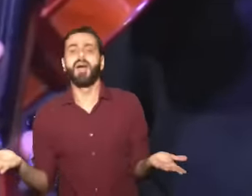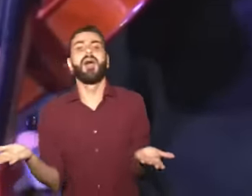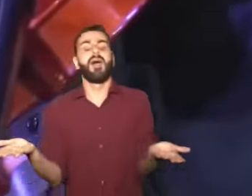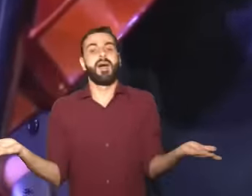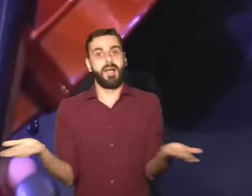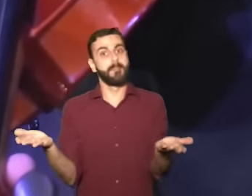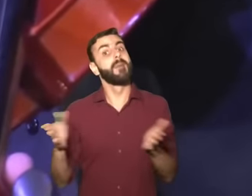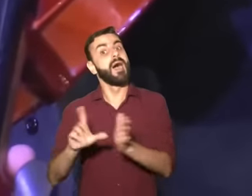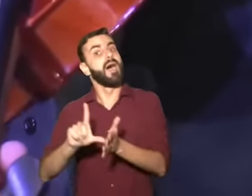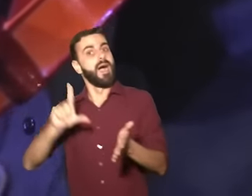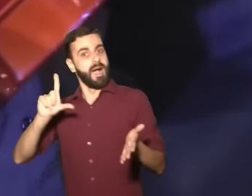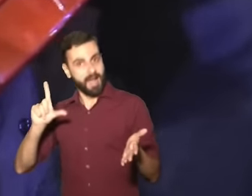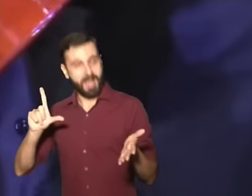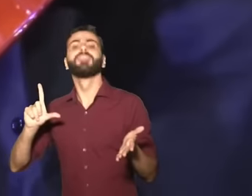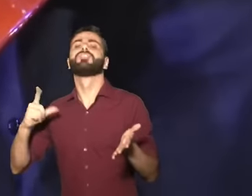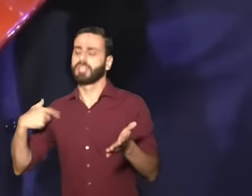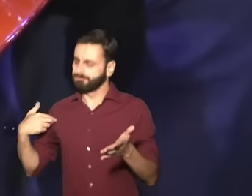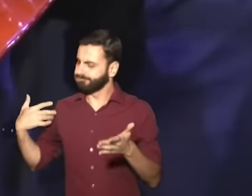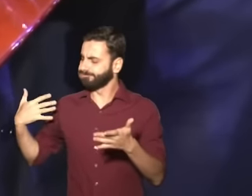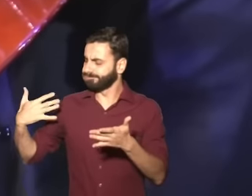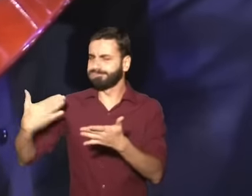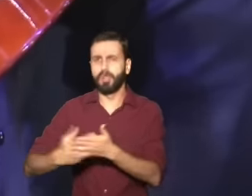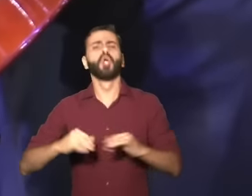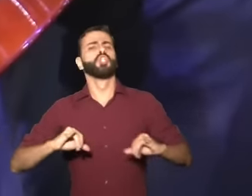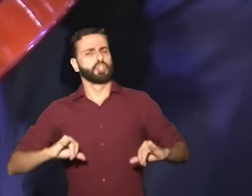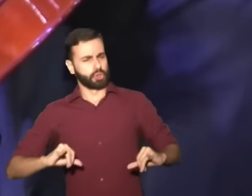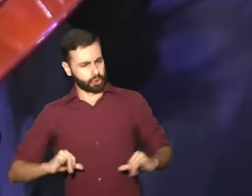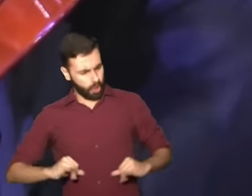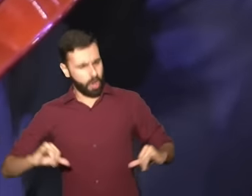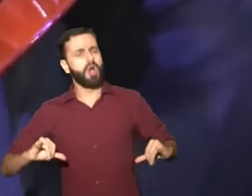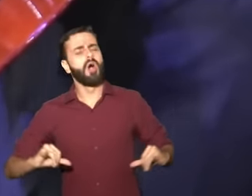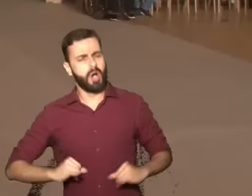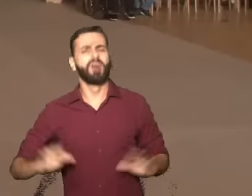escalei. Nas noites escuras de frio chorei.